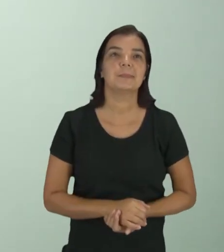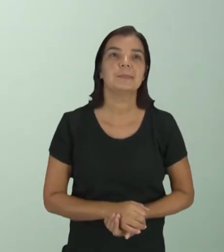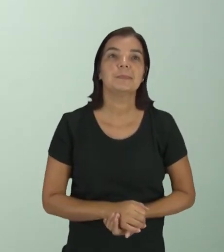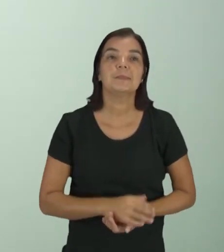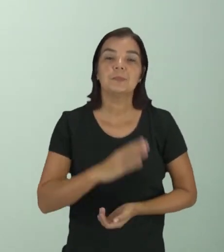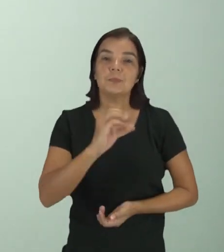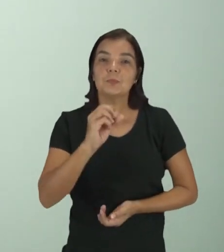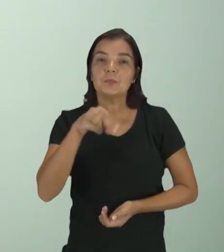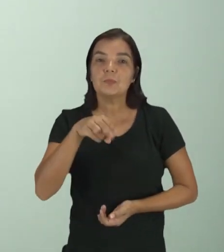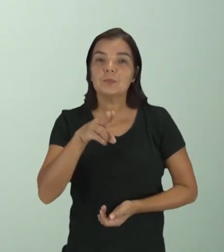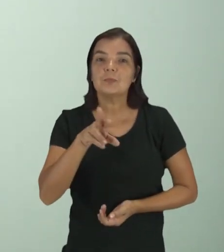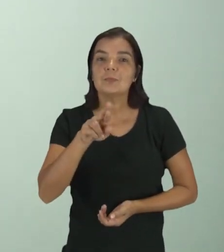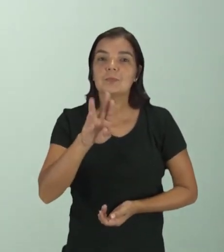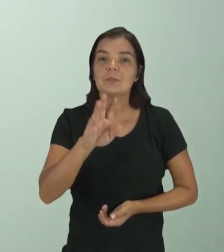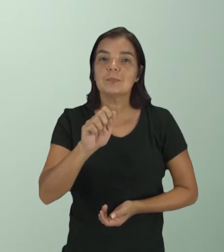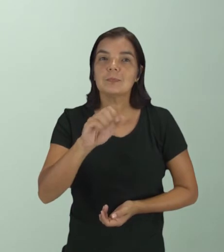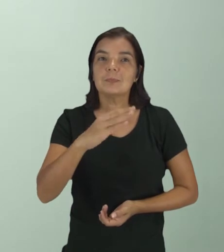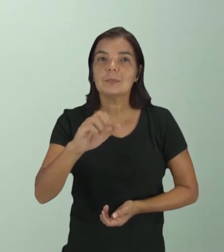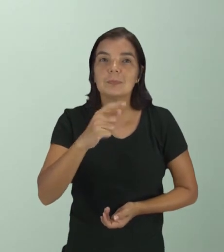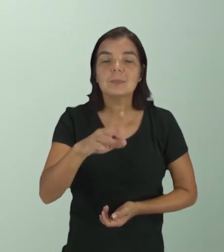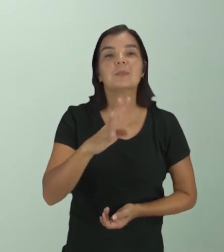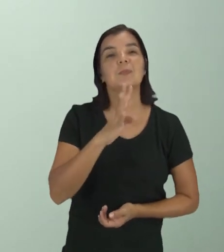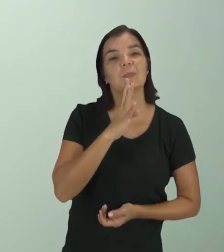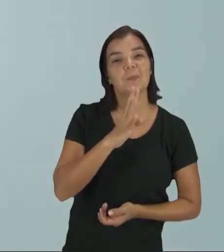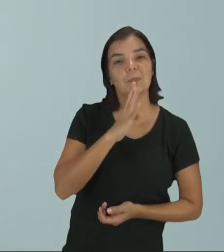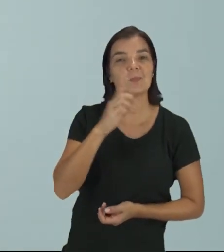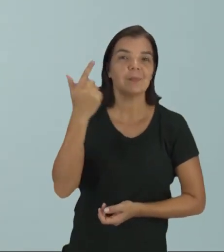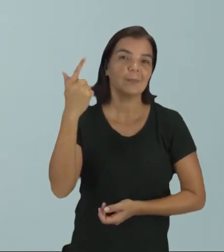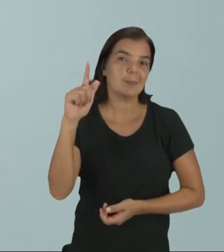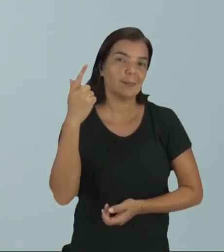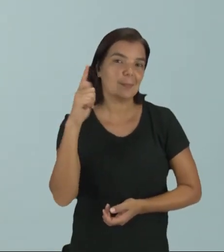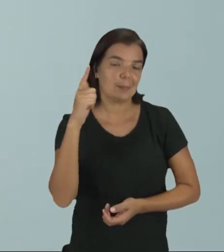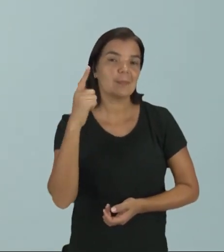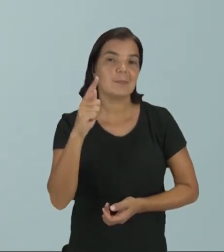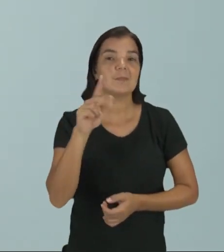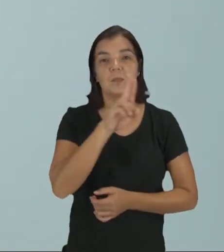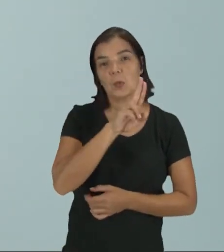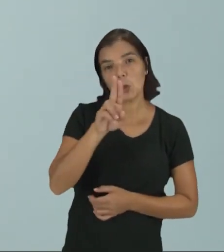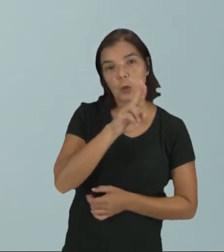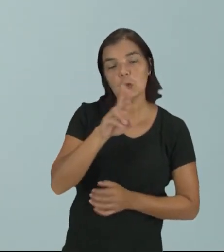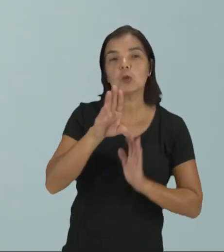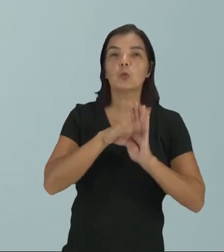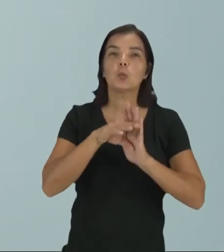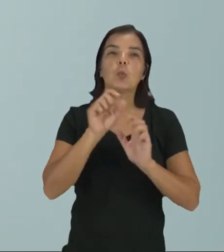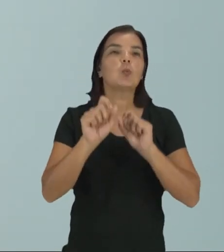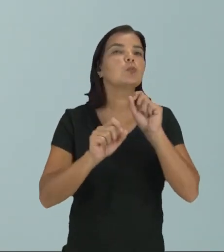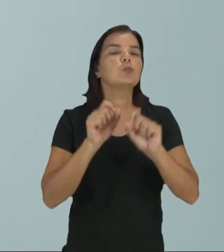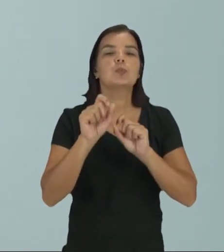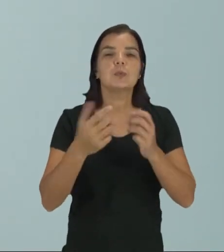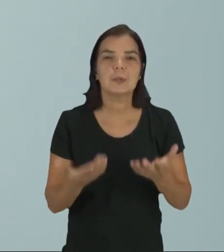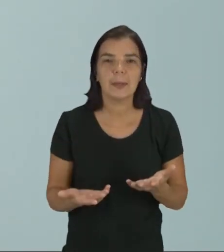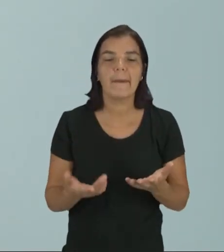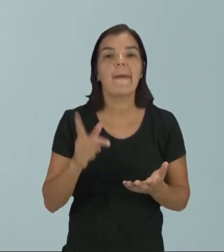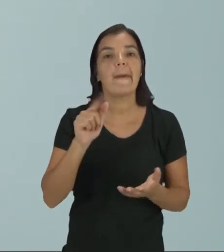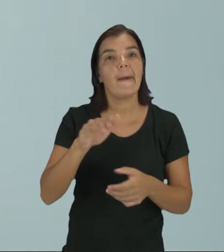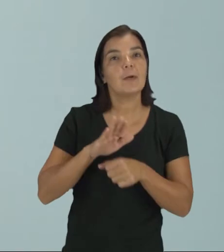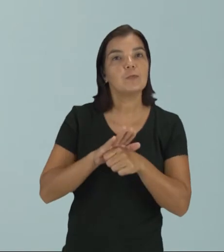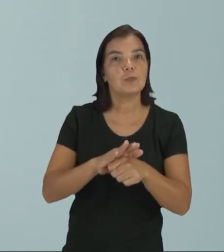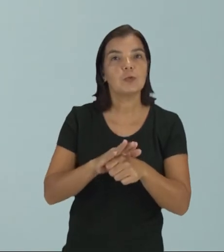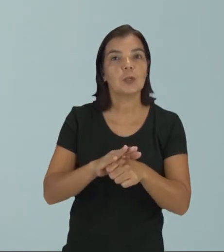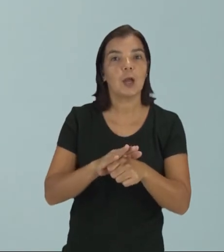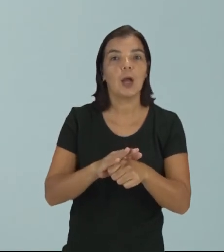nós temos o processo de conurbação, isso é muito conhecido na geografia, esse termo, esse conceito. O que é a conurbação? É a